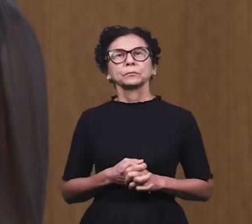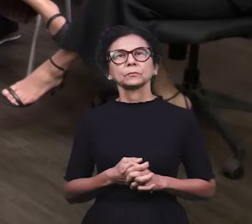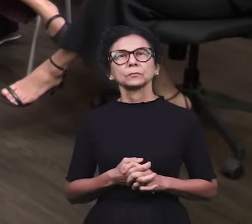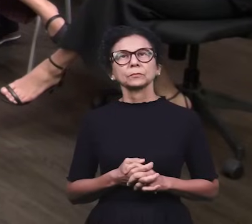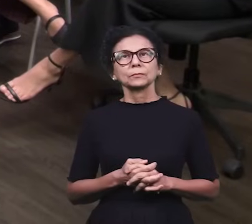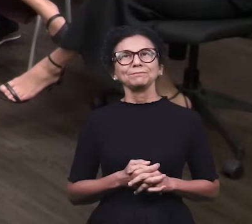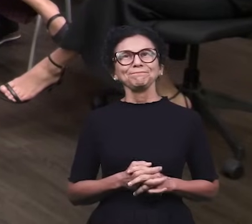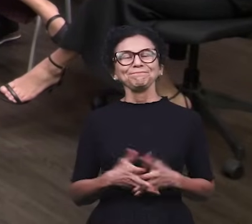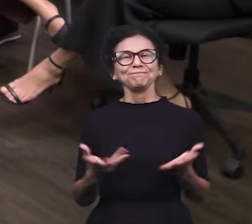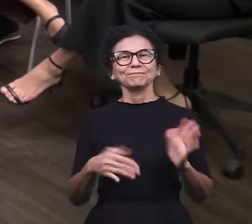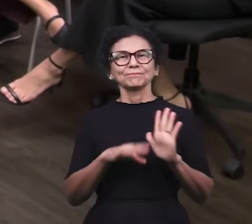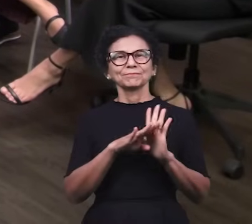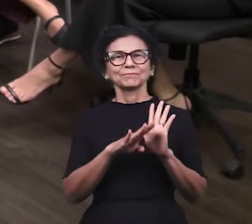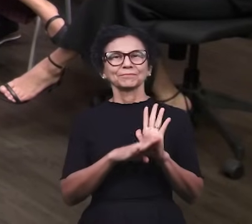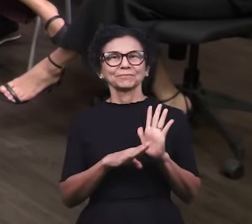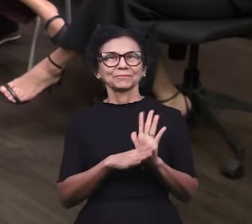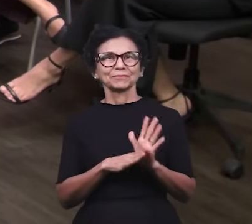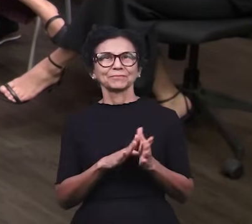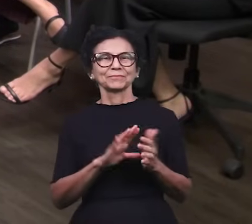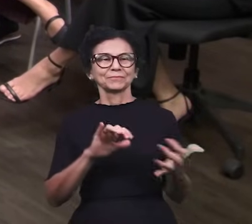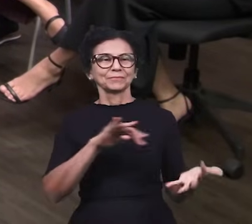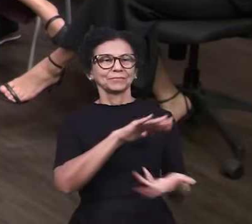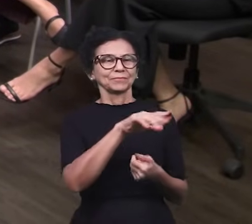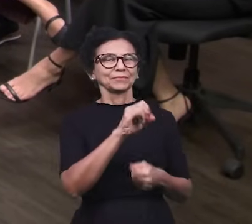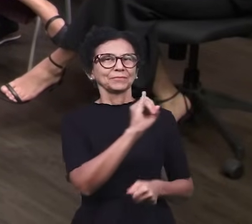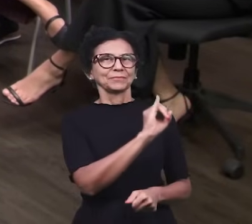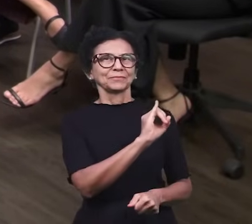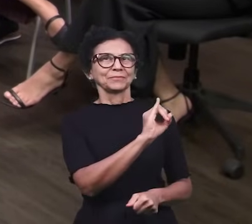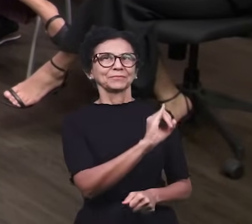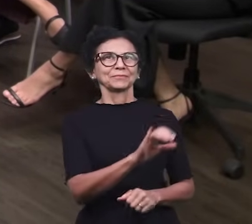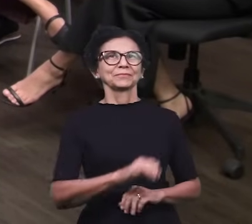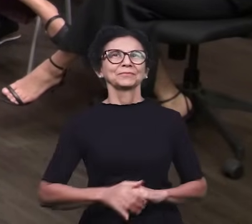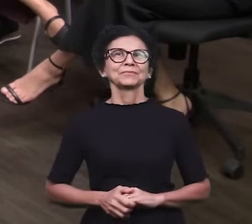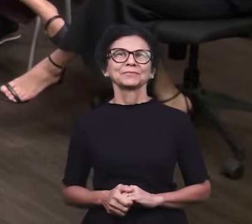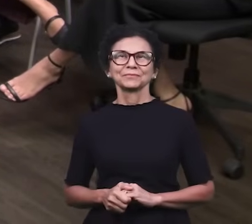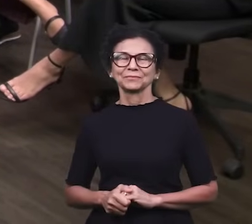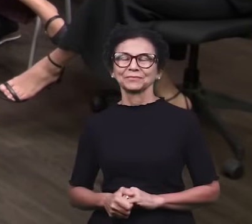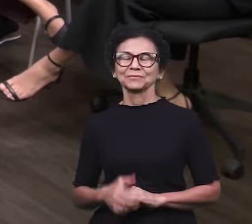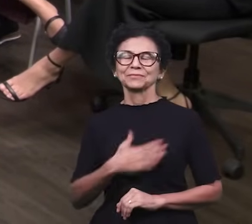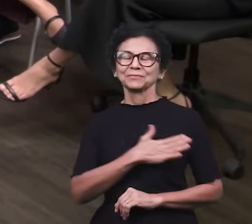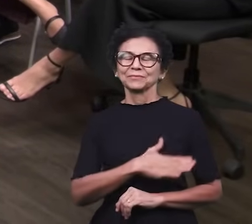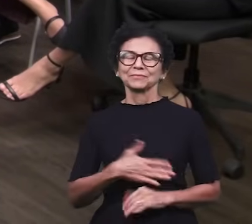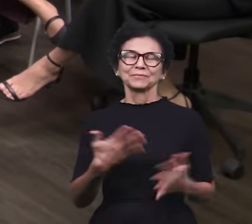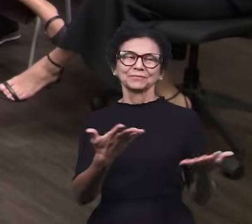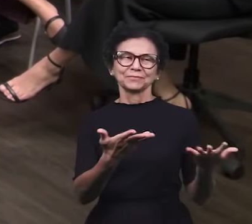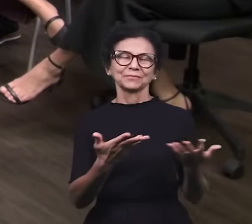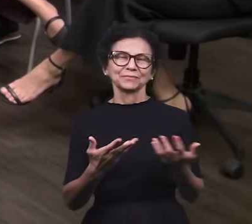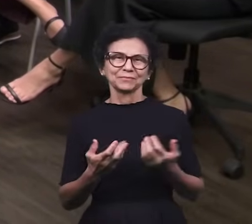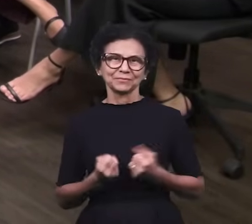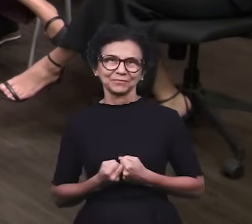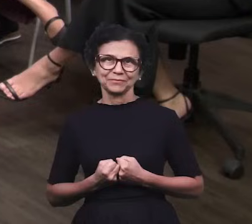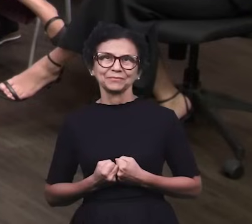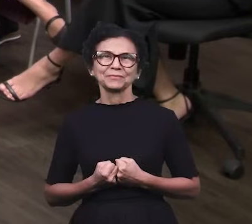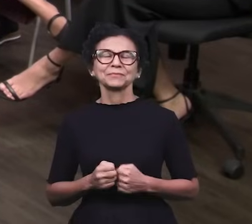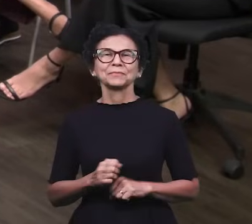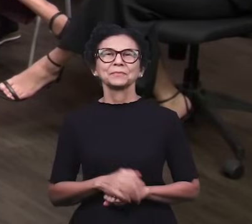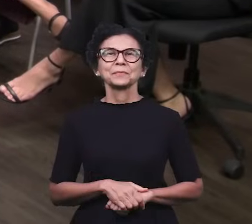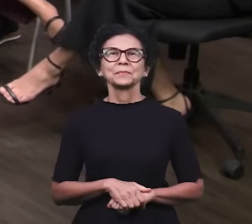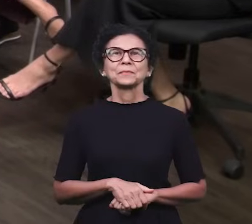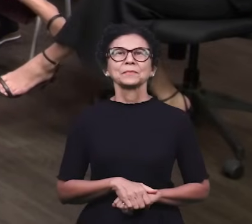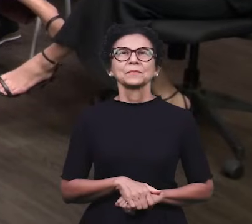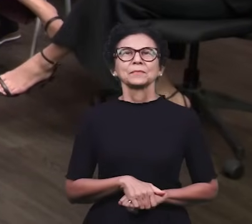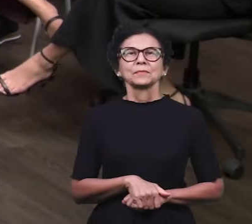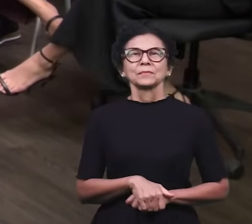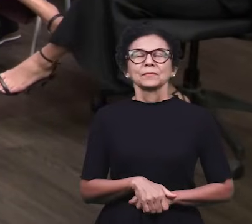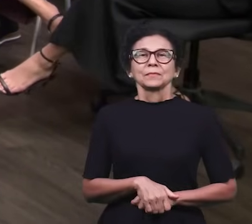também que estão aqui. Nosso programa hoje está internacional, nós tivemos participação aqui de fora também, tanto do Fala